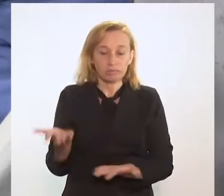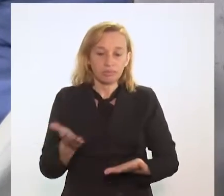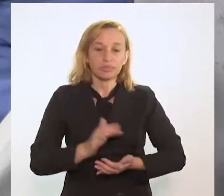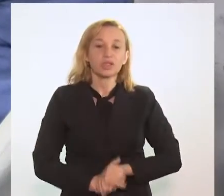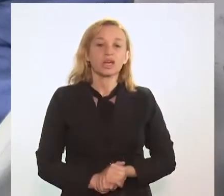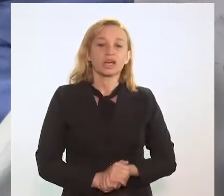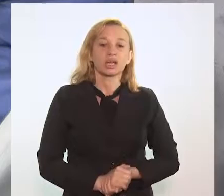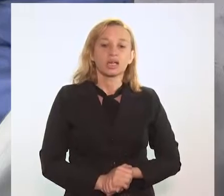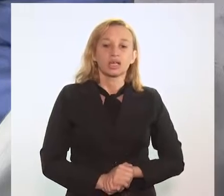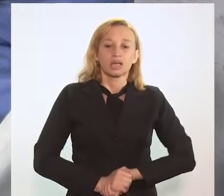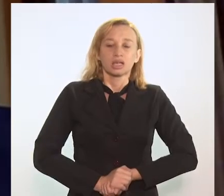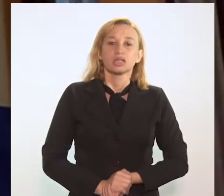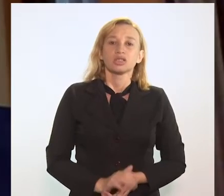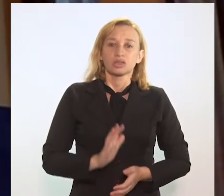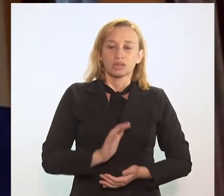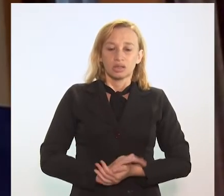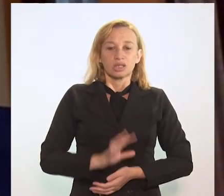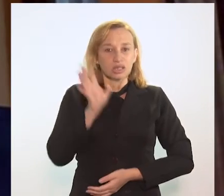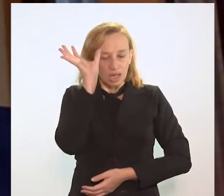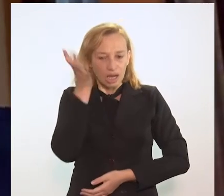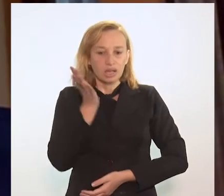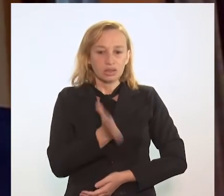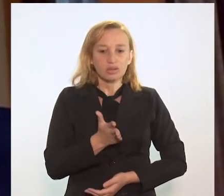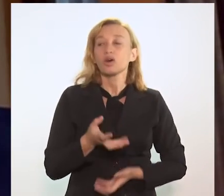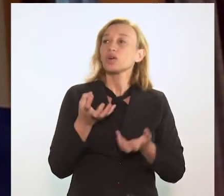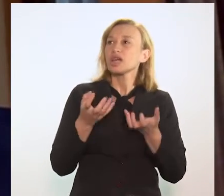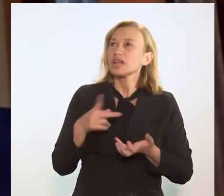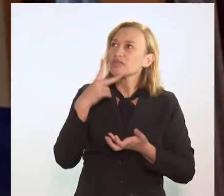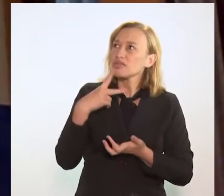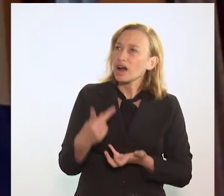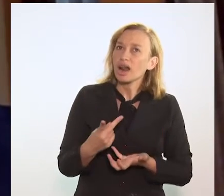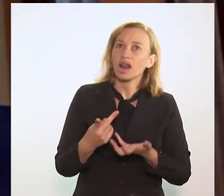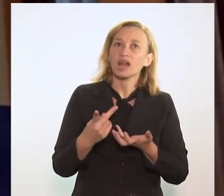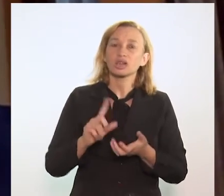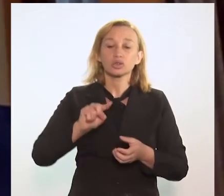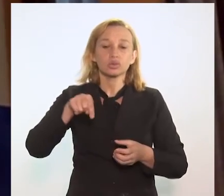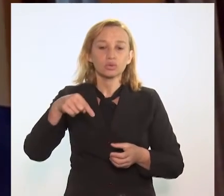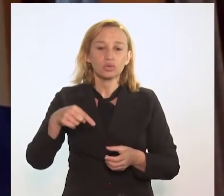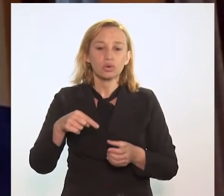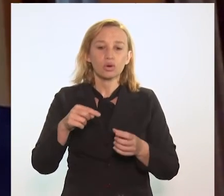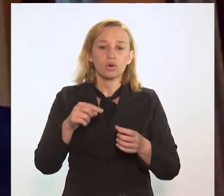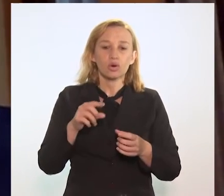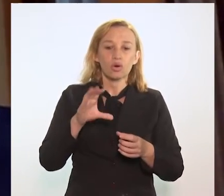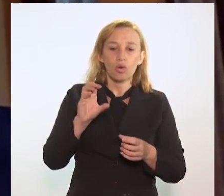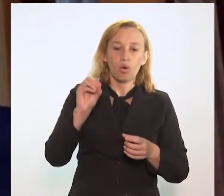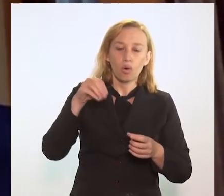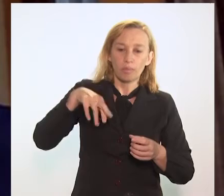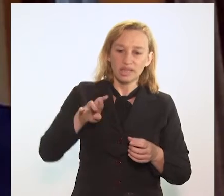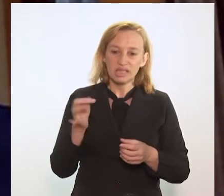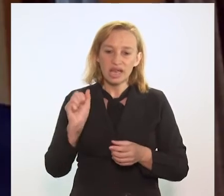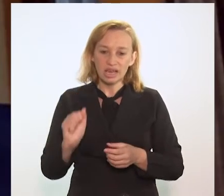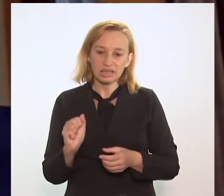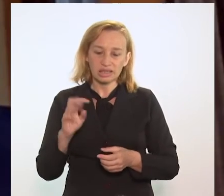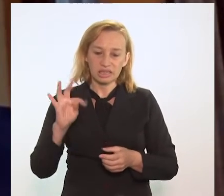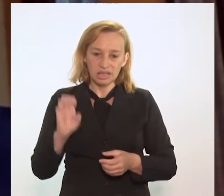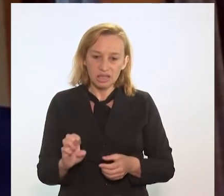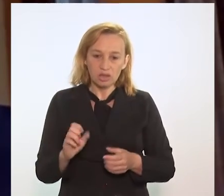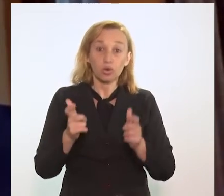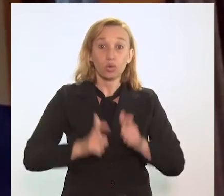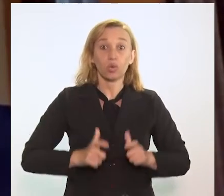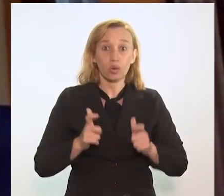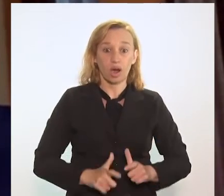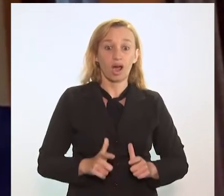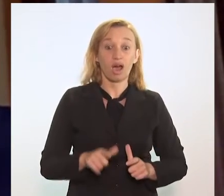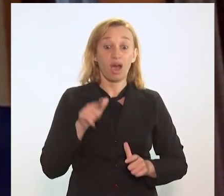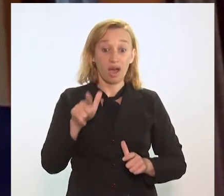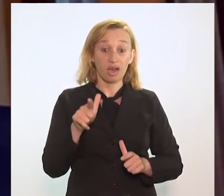do problema deles, tá? Então, esse ponto eu acho que estava bem resolvido. Eu queria muito falar da questão do comerciante local, do pequeno